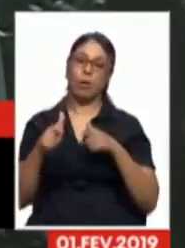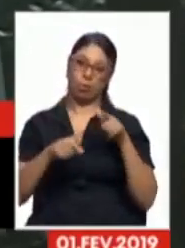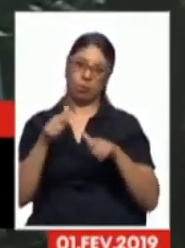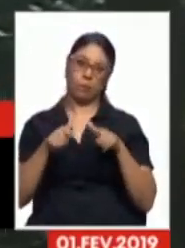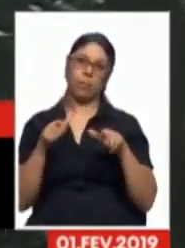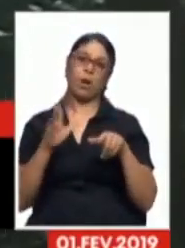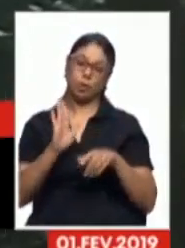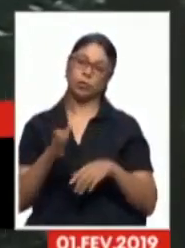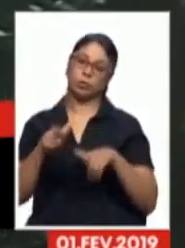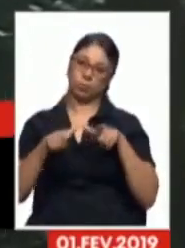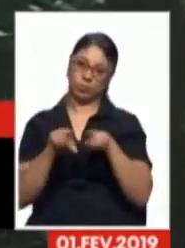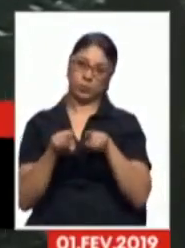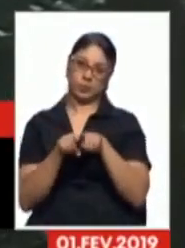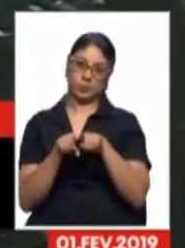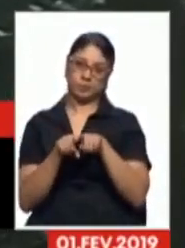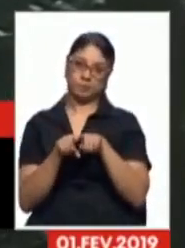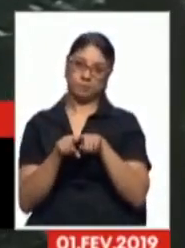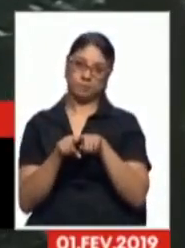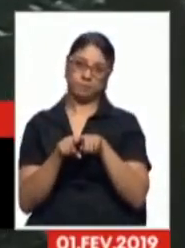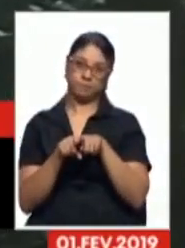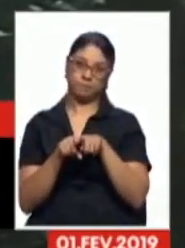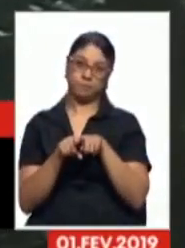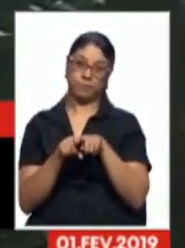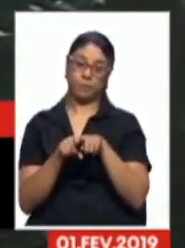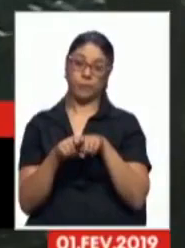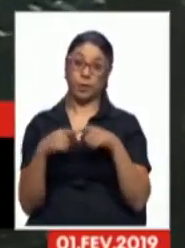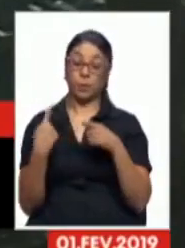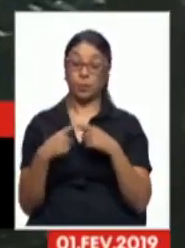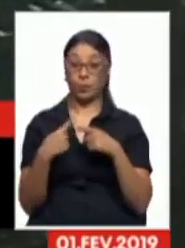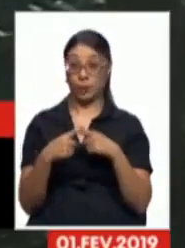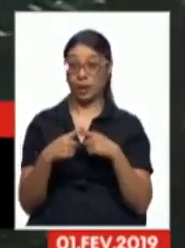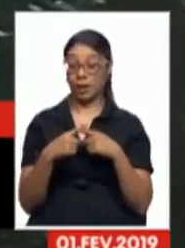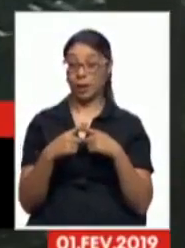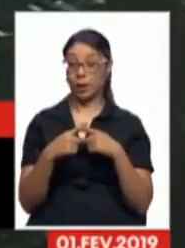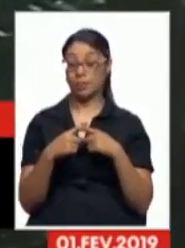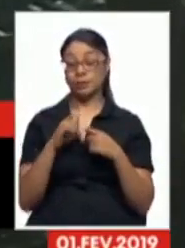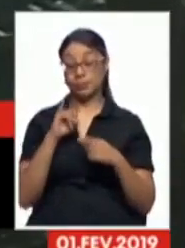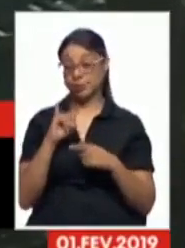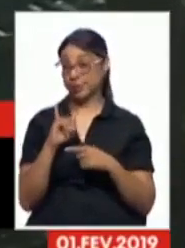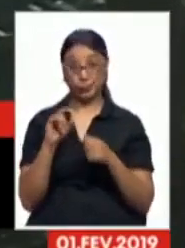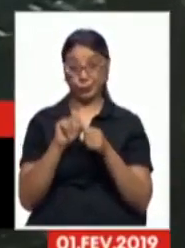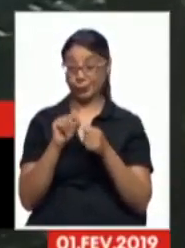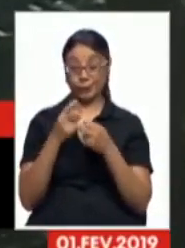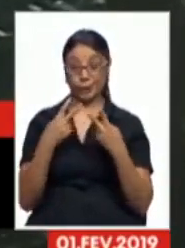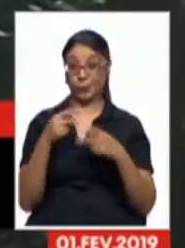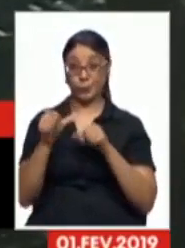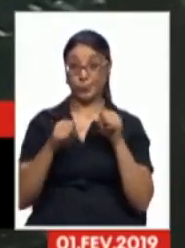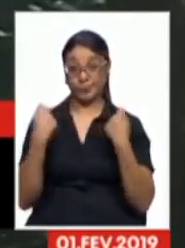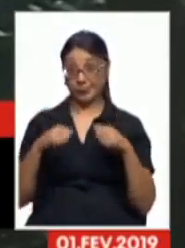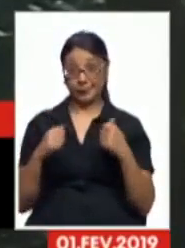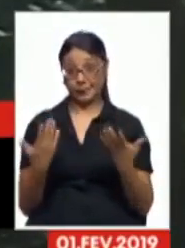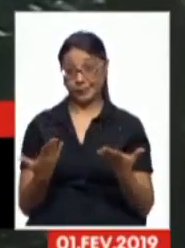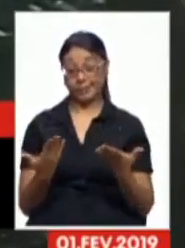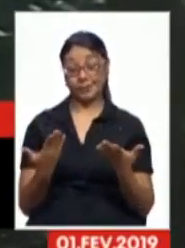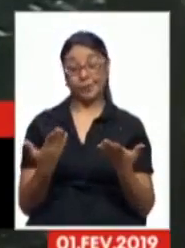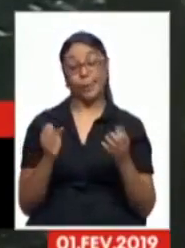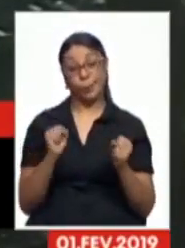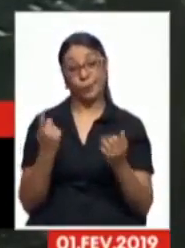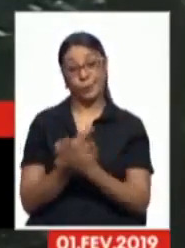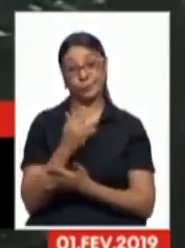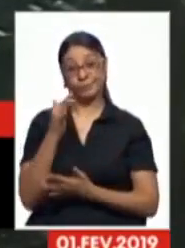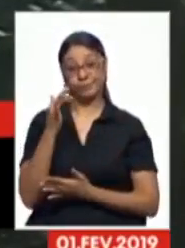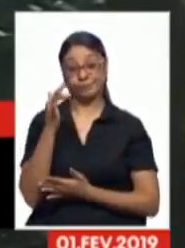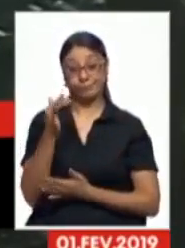Pois, ou fazemos as mudanças necessárias, ou muito em breve a situação será